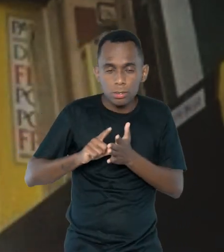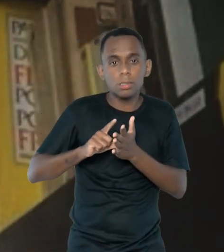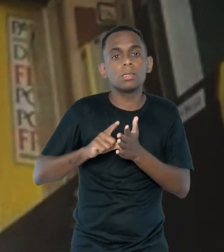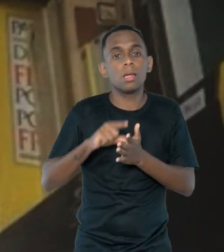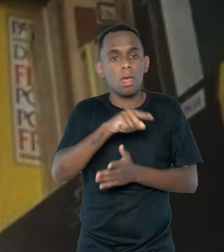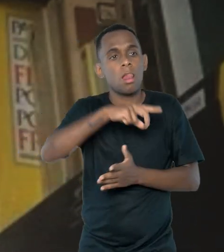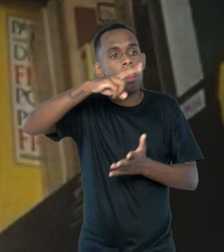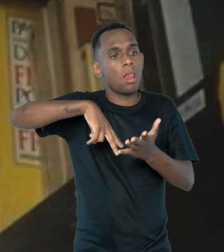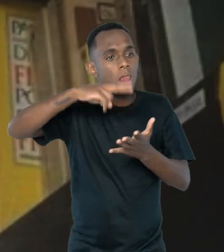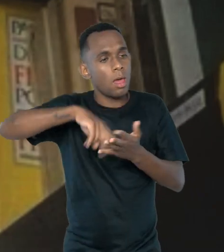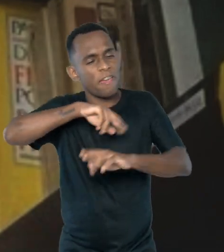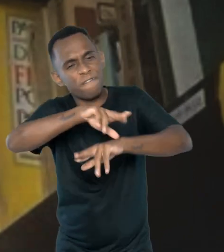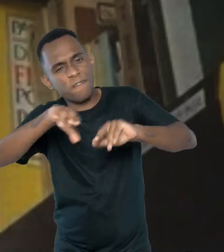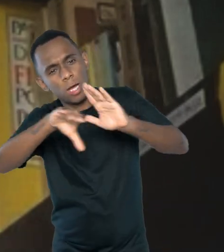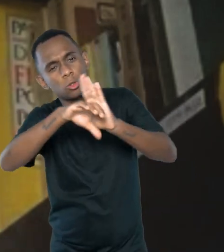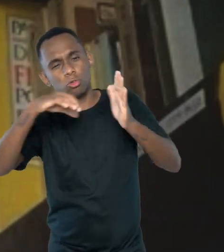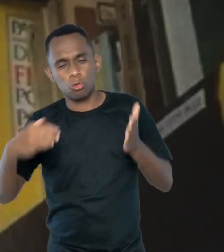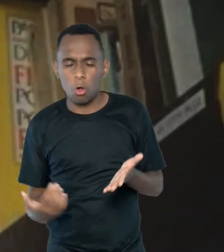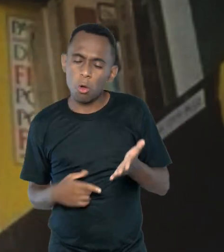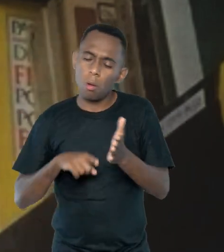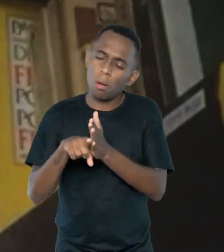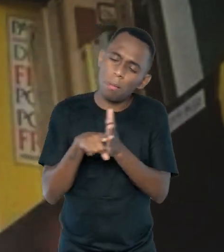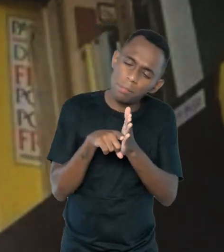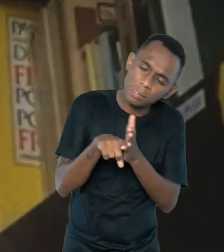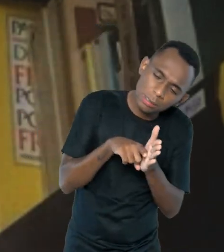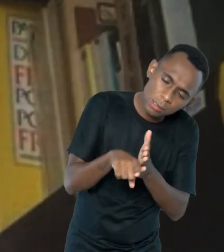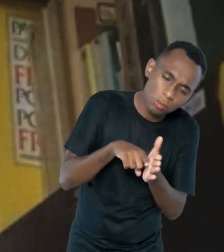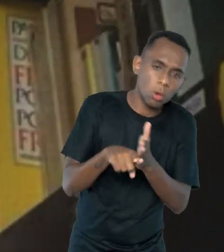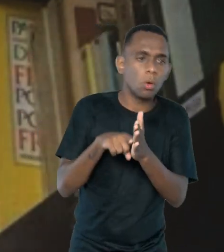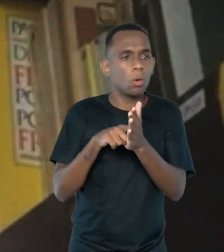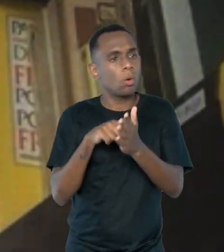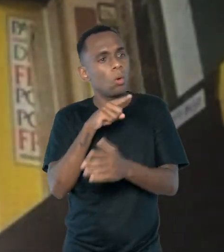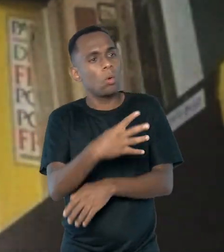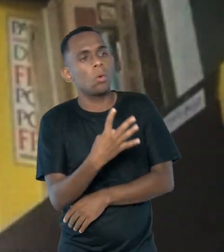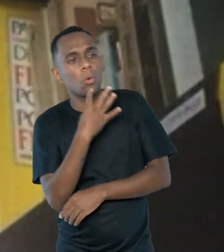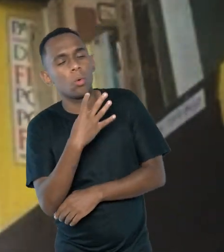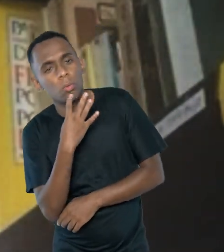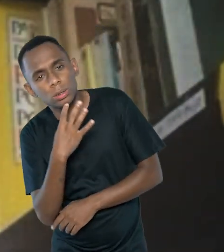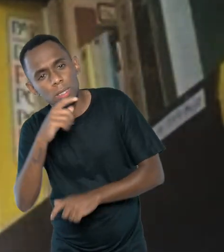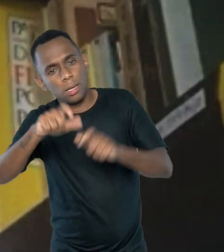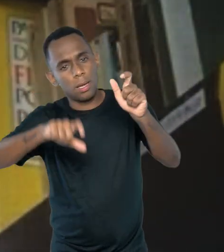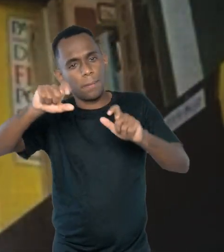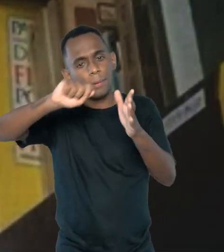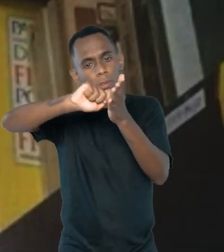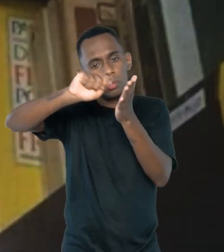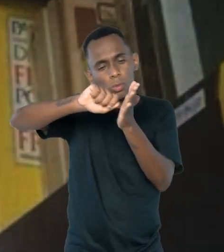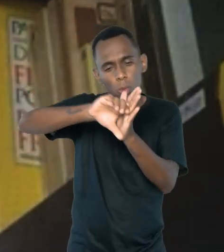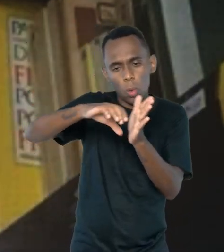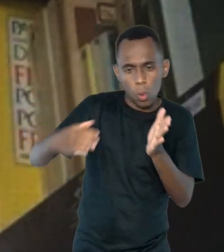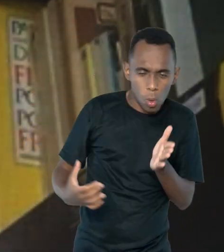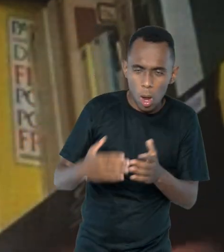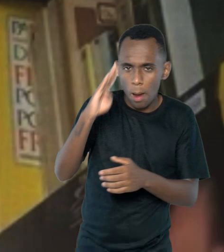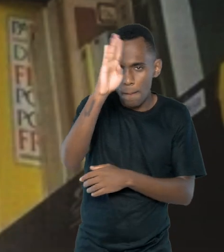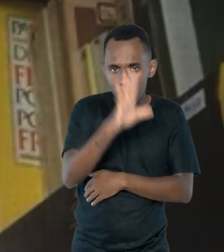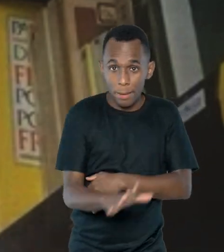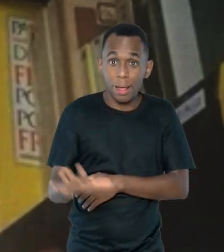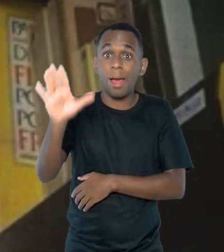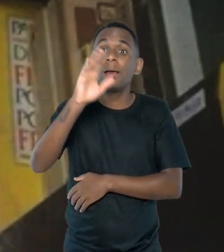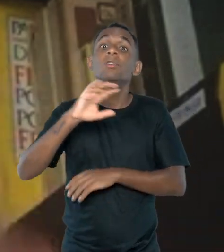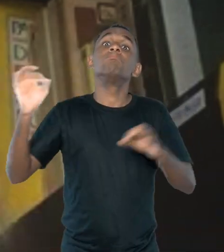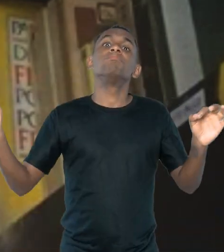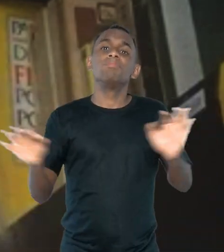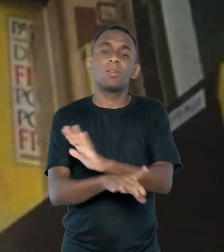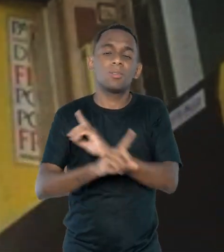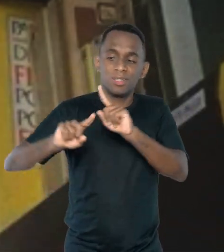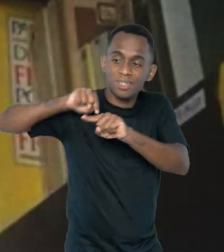faça isso, ele leu várias crônicas, ele pesquisou crônicas, ele conheceu os cronistas brasileiros. Então,